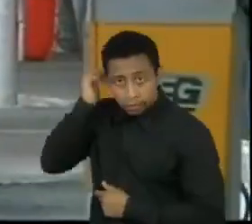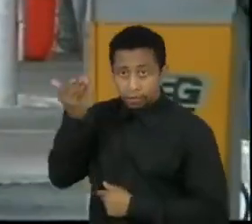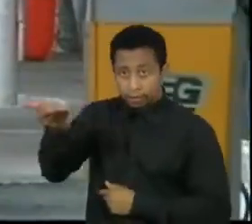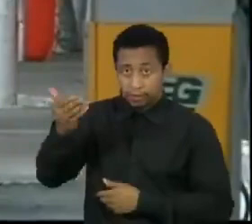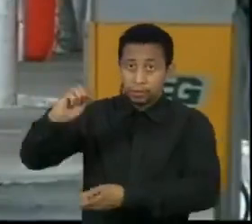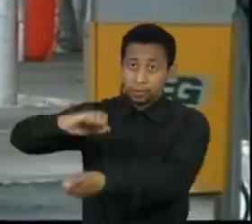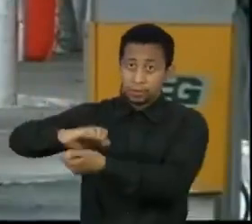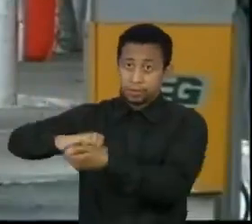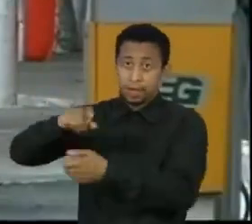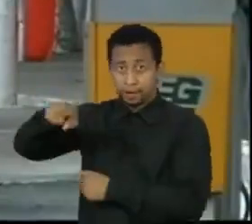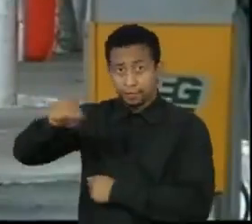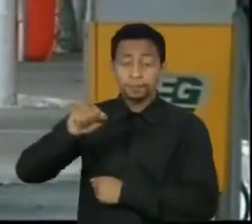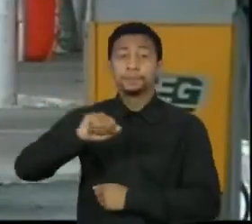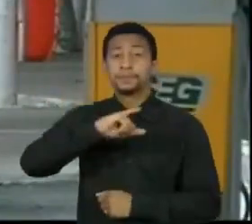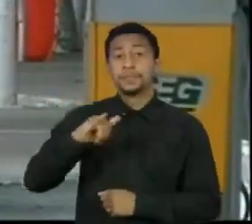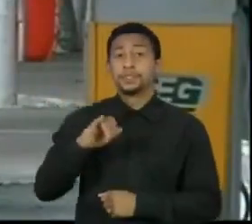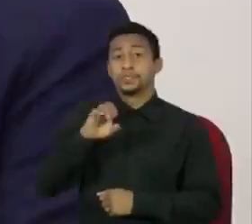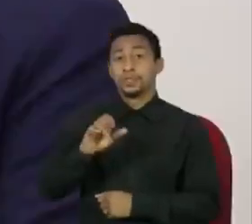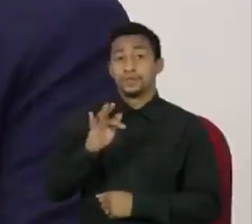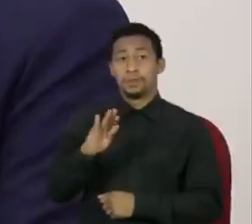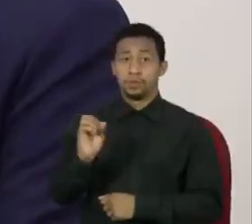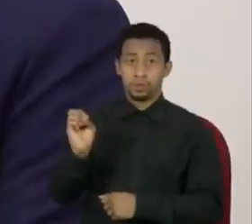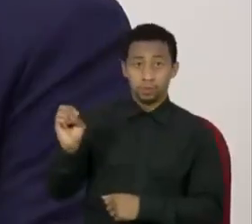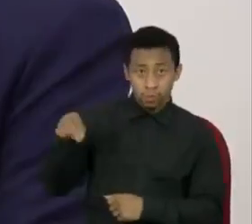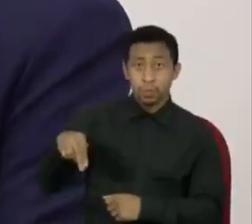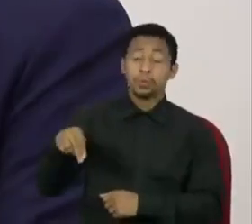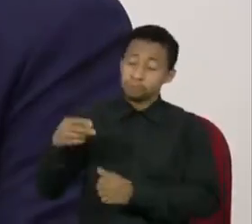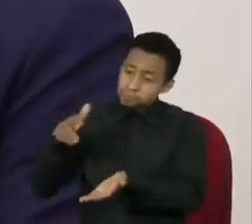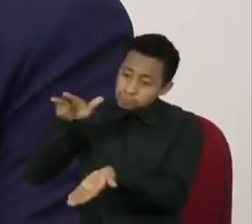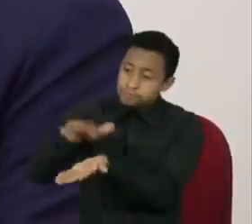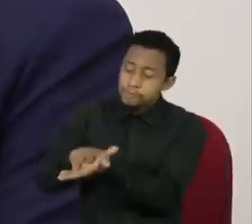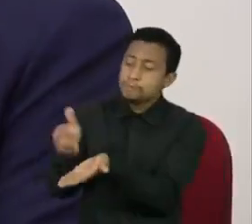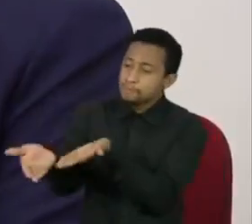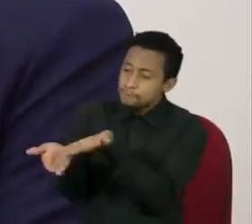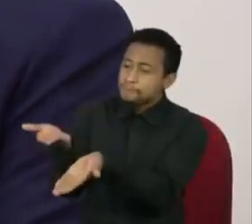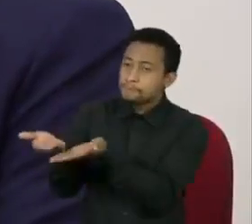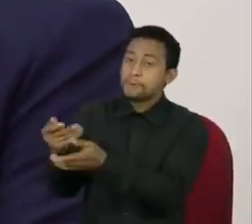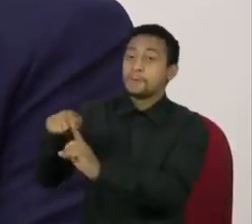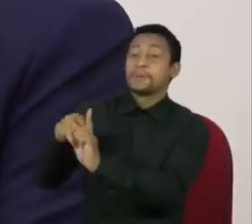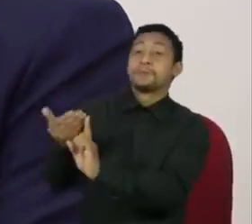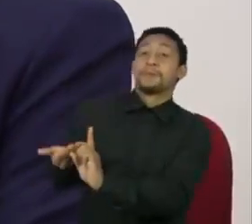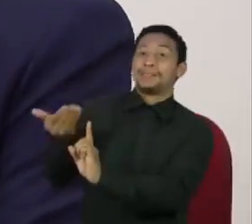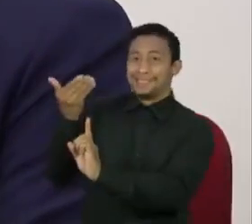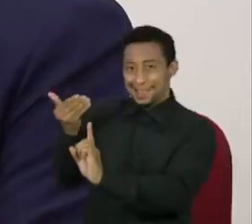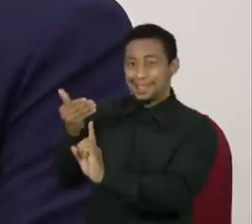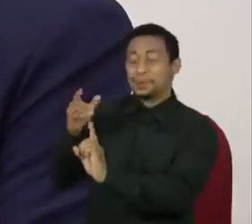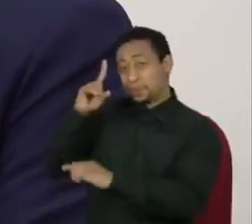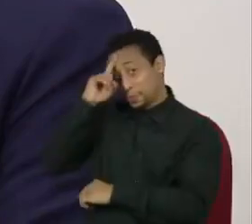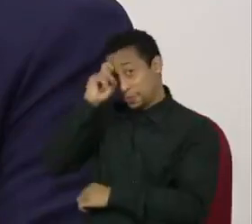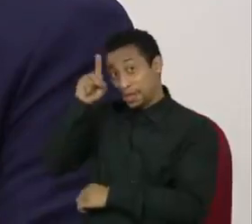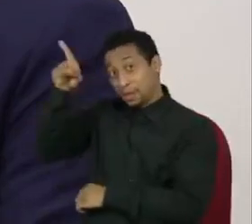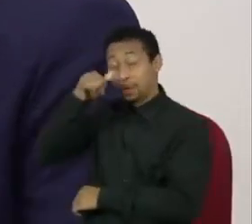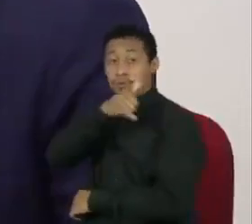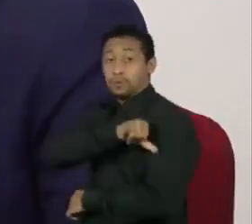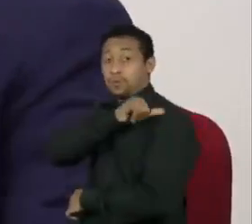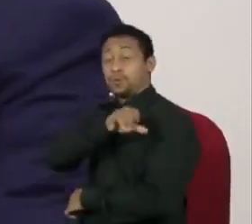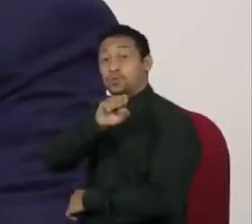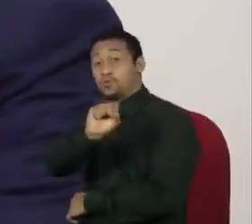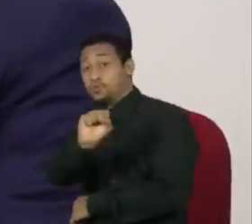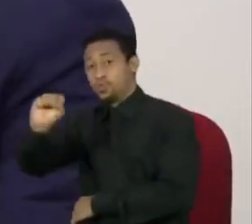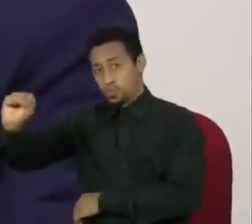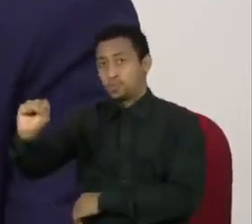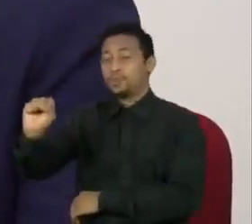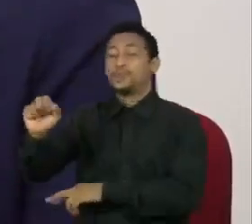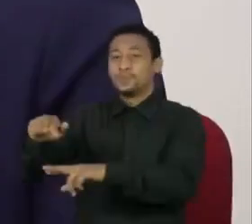Jefferson que cumpre prisão preventiva desde agosto foi internado no mês passado no Hospital da Zona Sul carioca onde recebeu tratamento